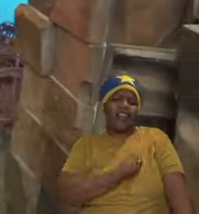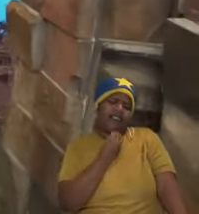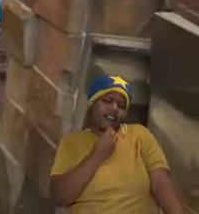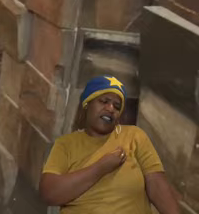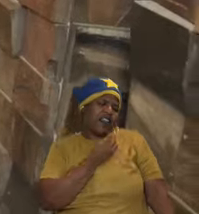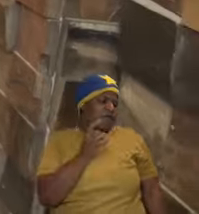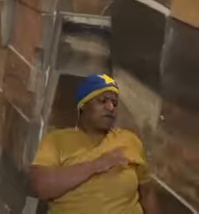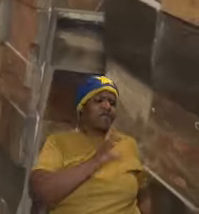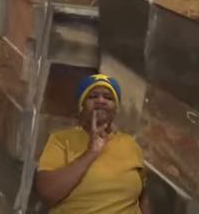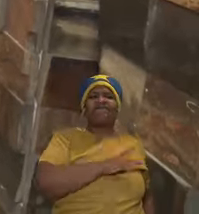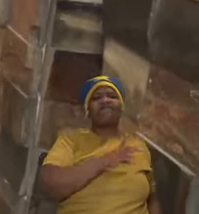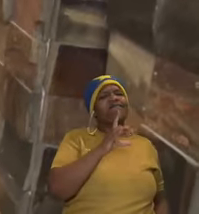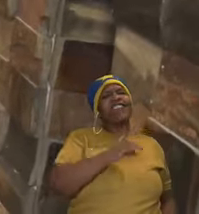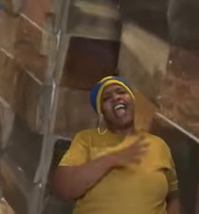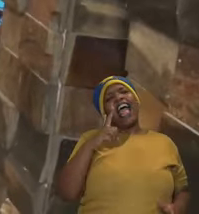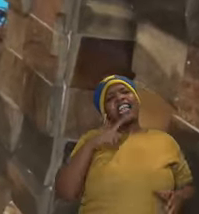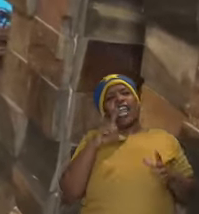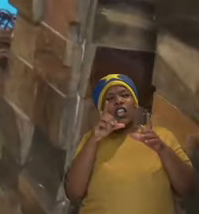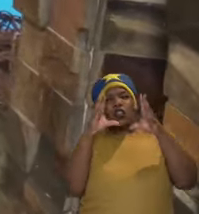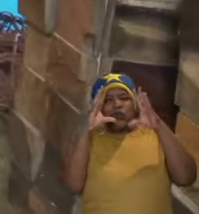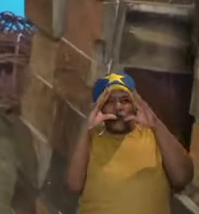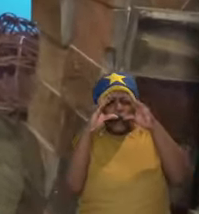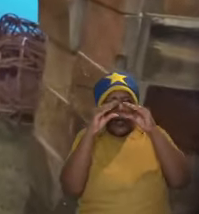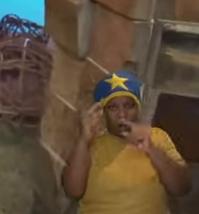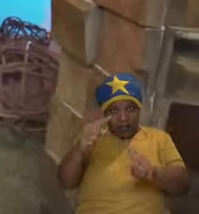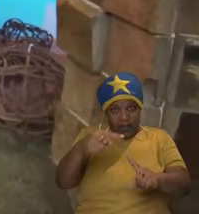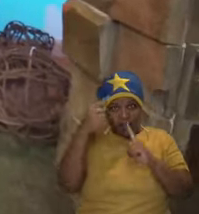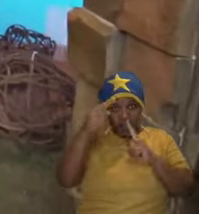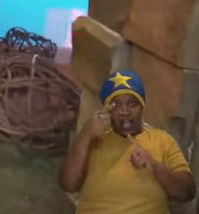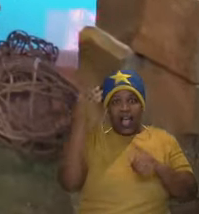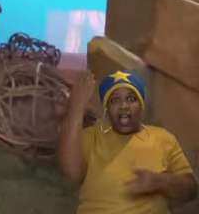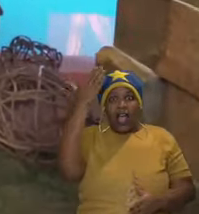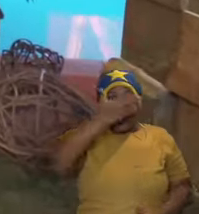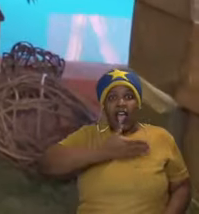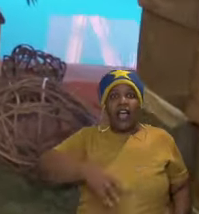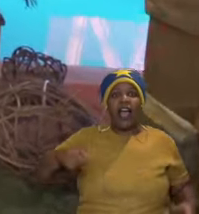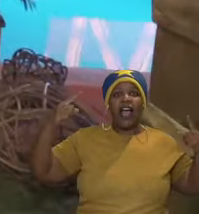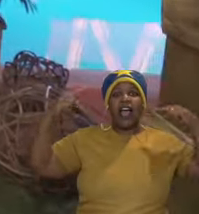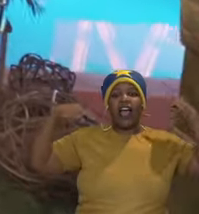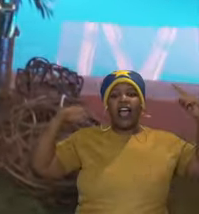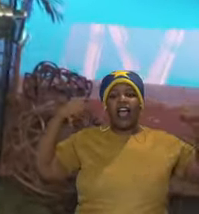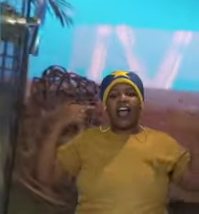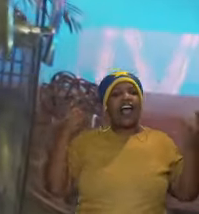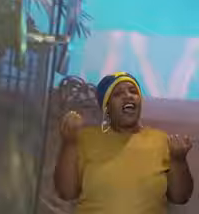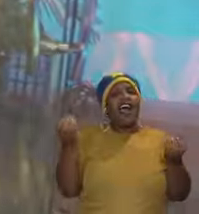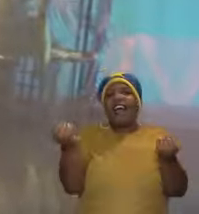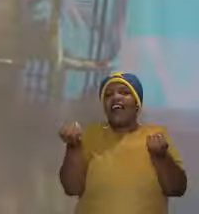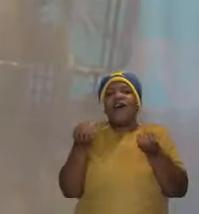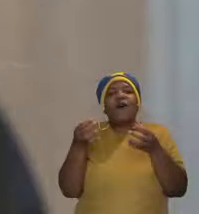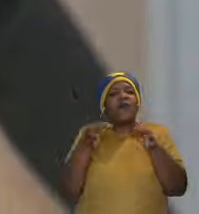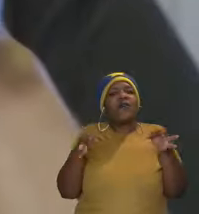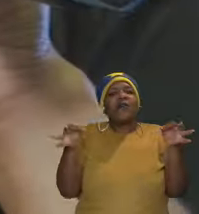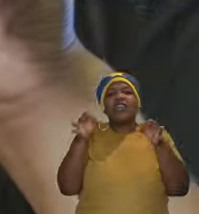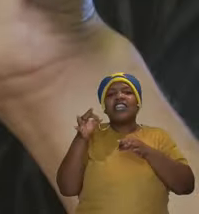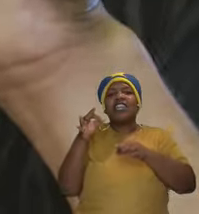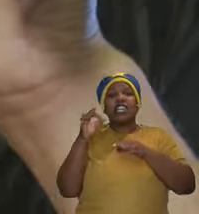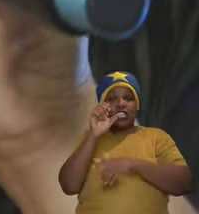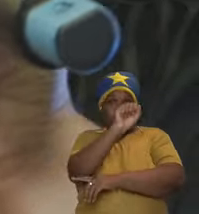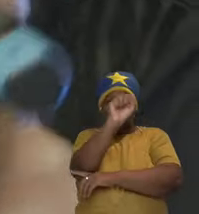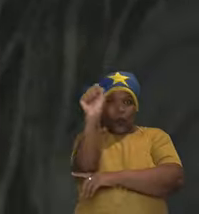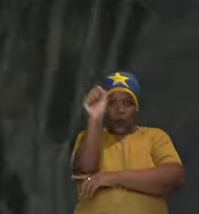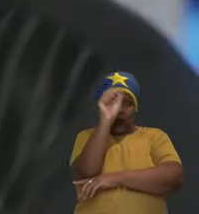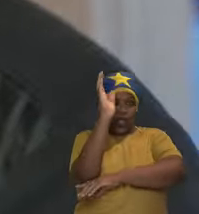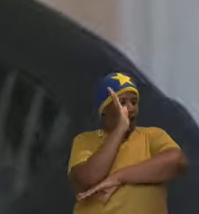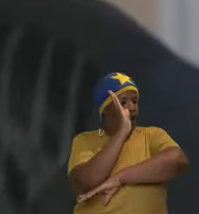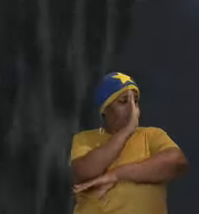amedrontava mais do que a vida era escura. Mas me provoca loucura, só mais uma dádiva. Se o banco de trás virar